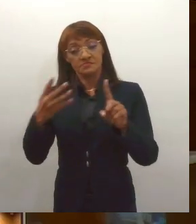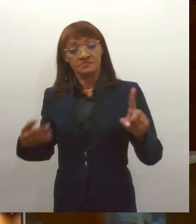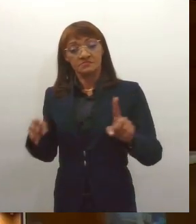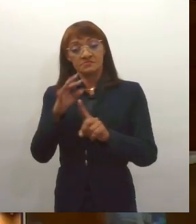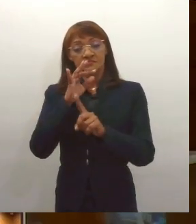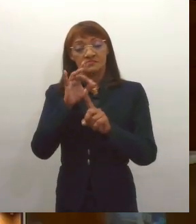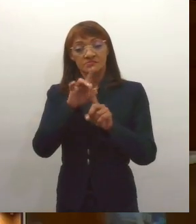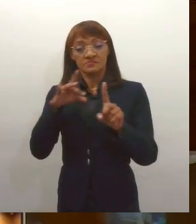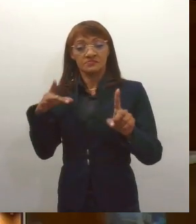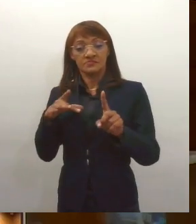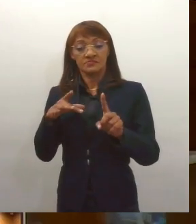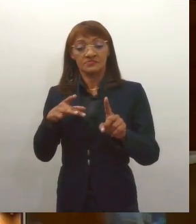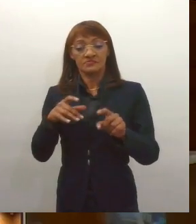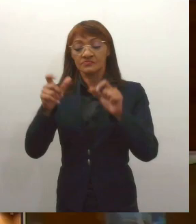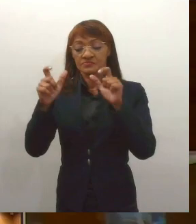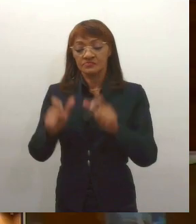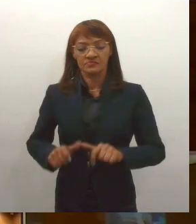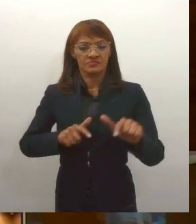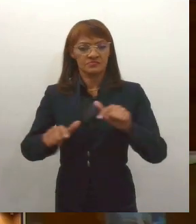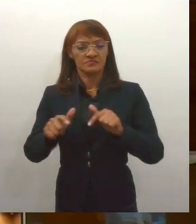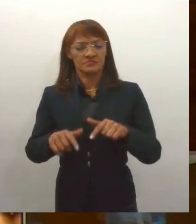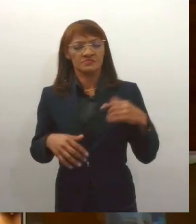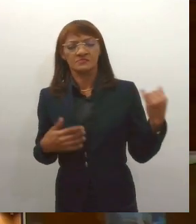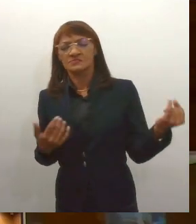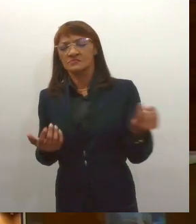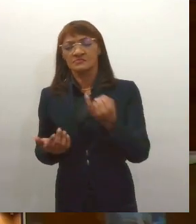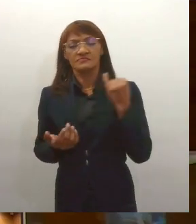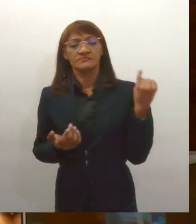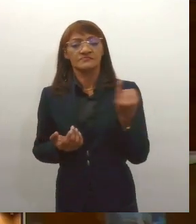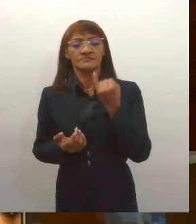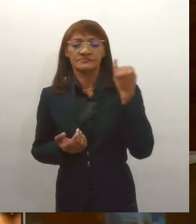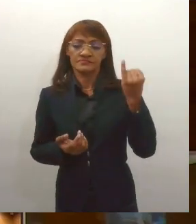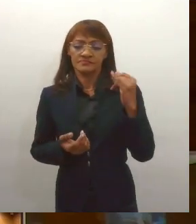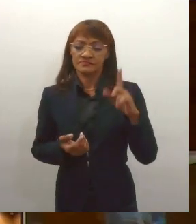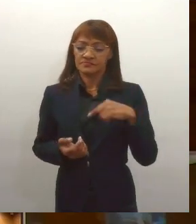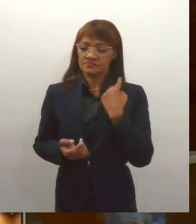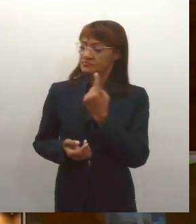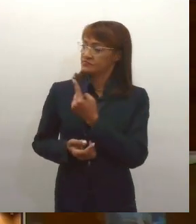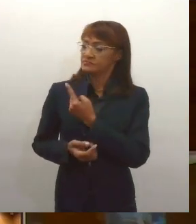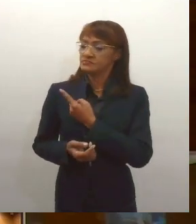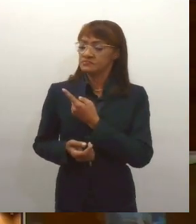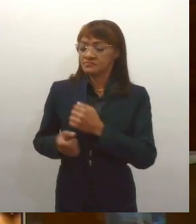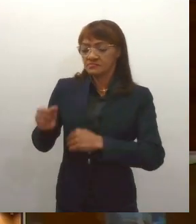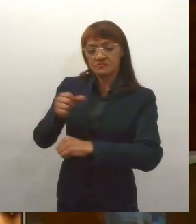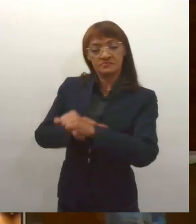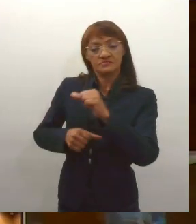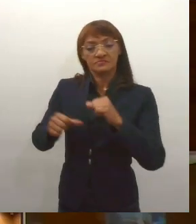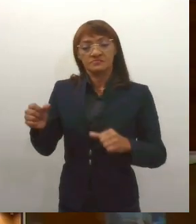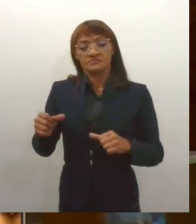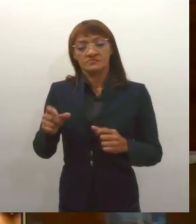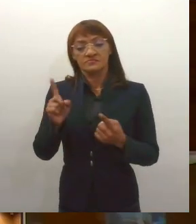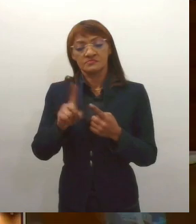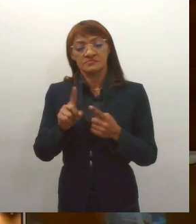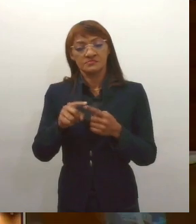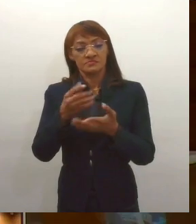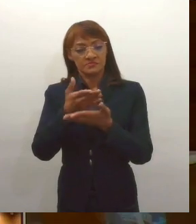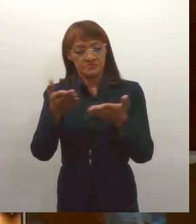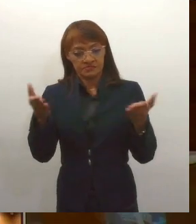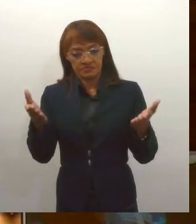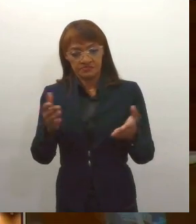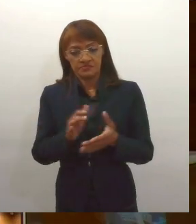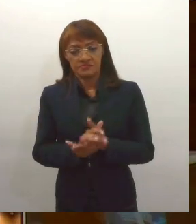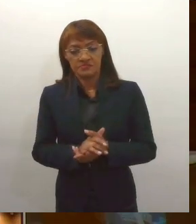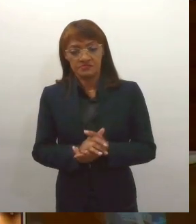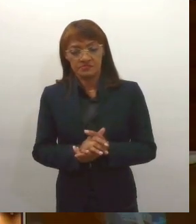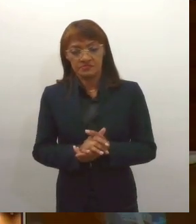importante né pra gente ir desconstruindo esses tipos né de atitudes que infelizmente acontecem e